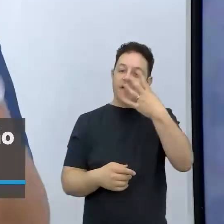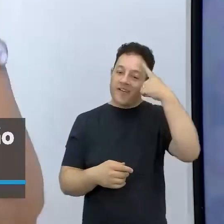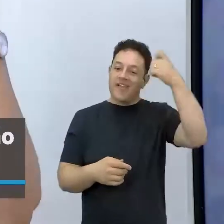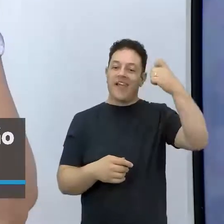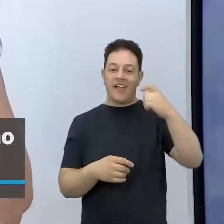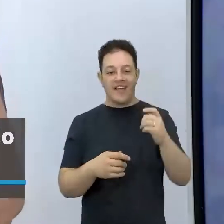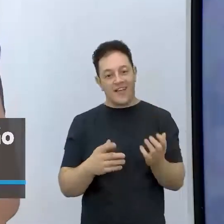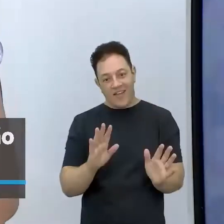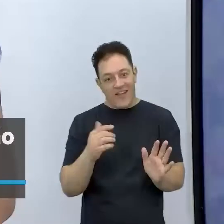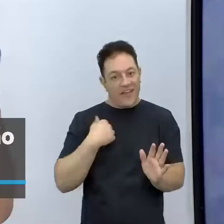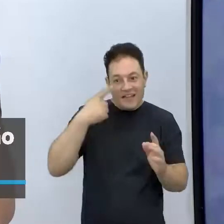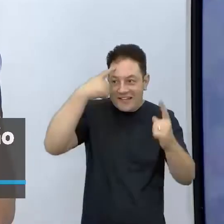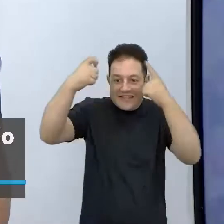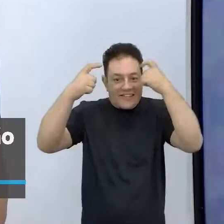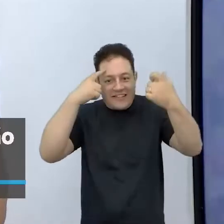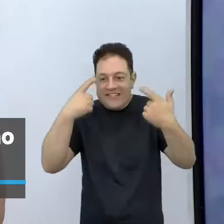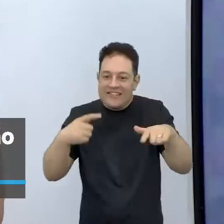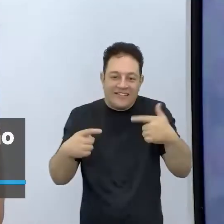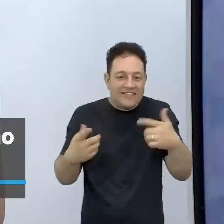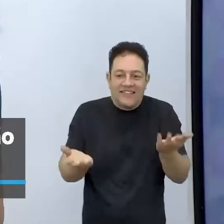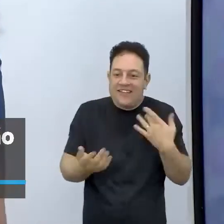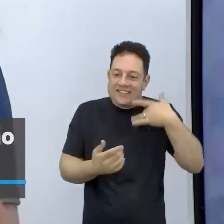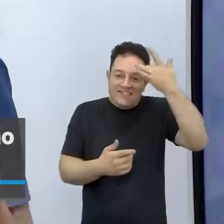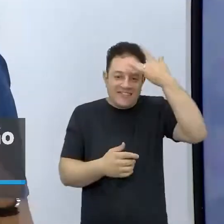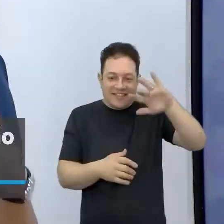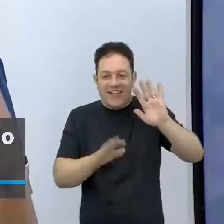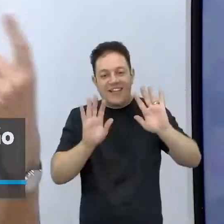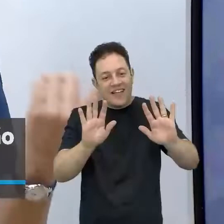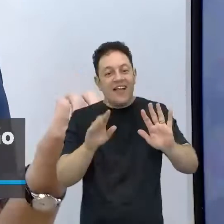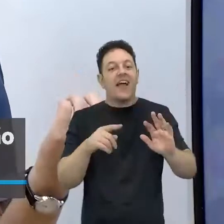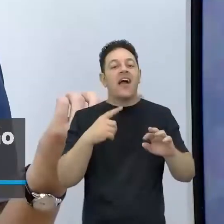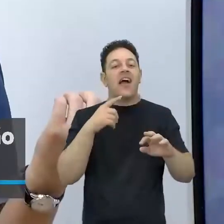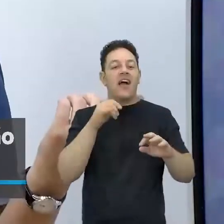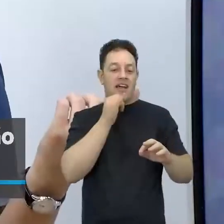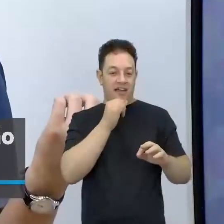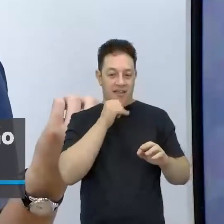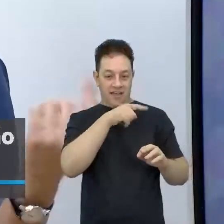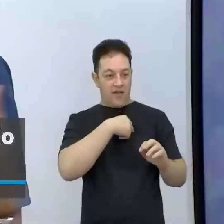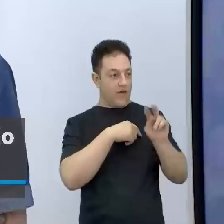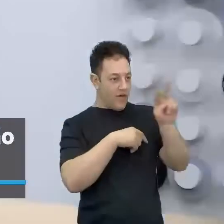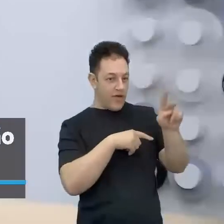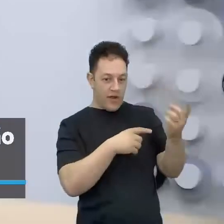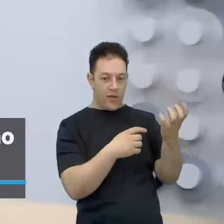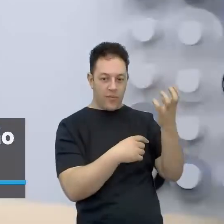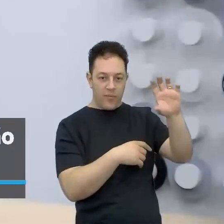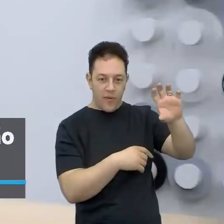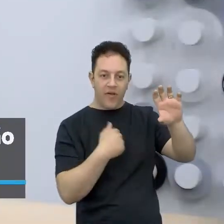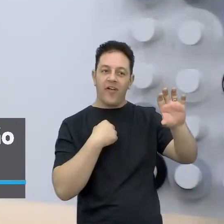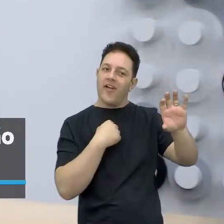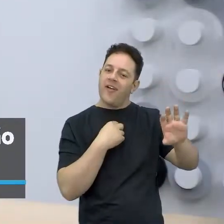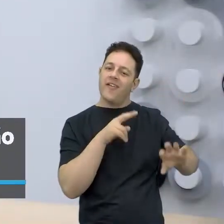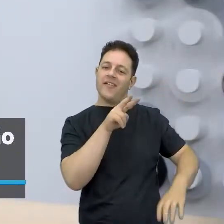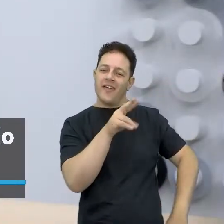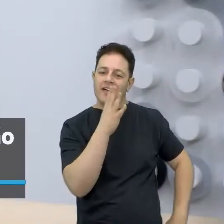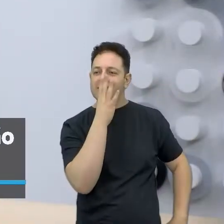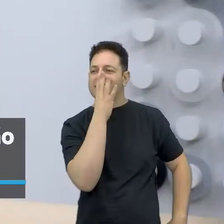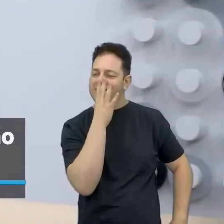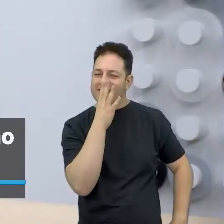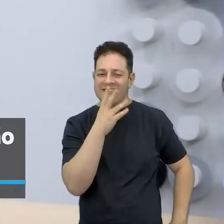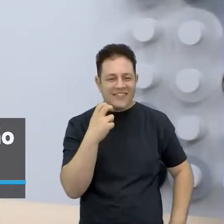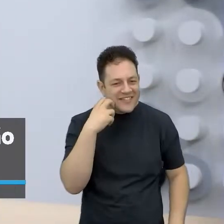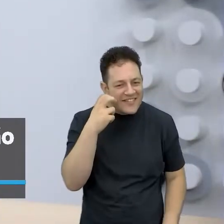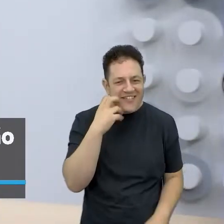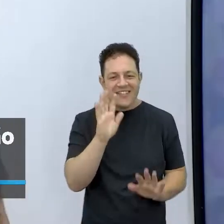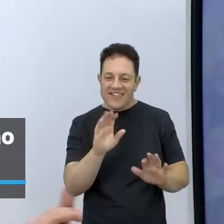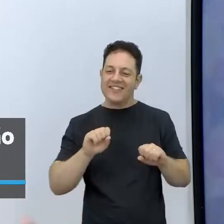gente, eu não sou nada criativa, nem um pouco. Tanto é quando eu olho as postagens dela e depois olho a minha e falo, gente, meu Deus do céu, é uma vergonha. Andréia,